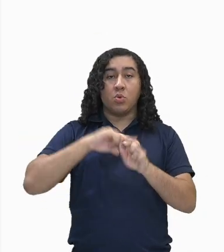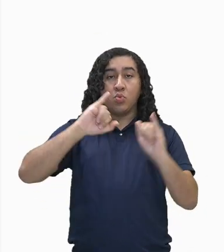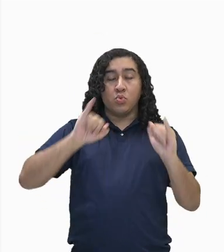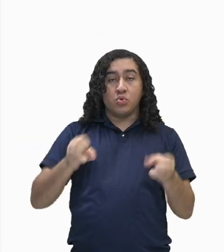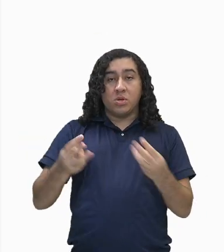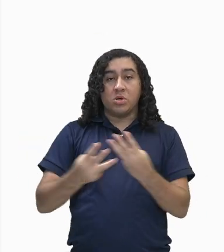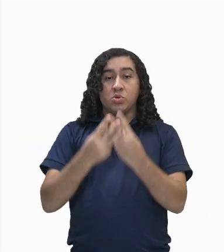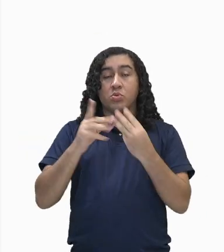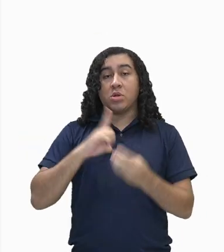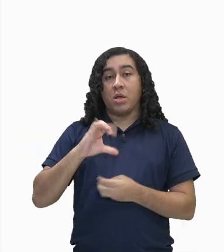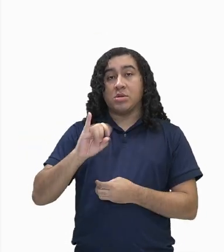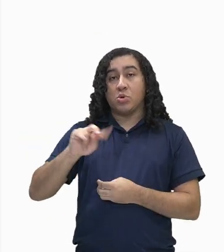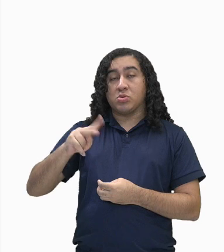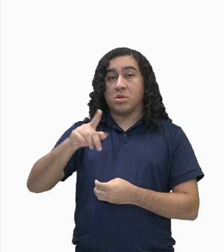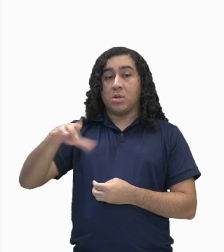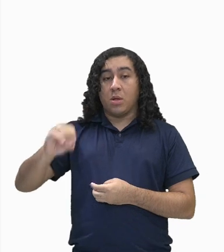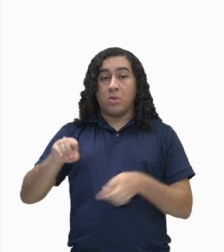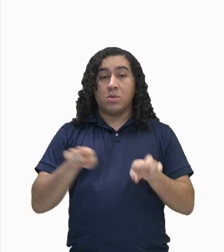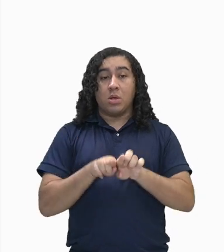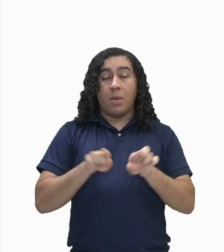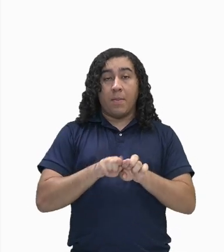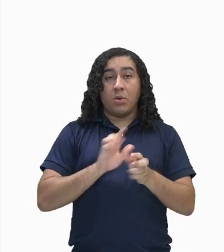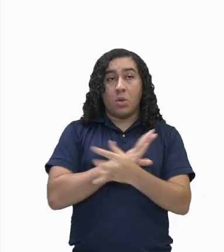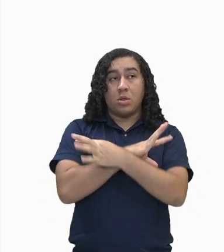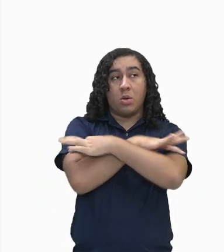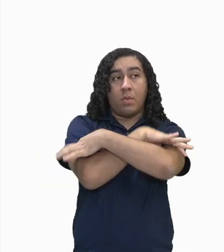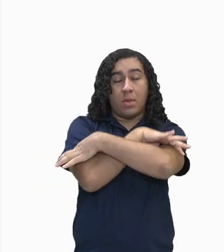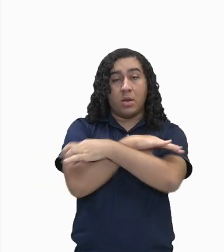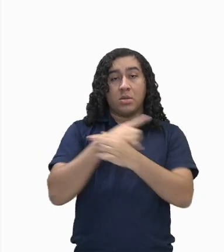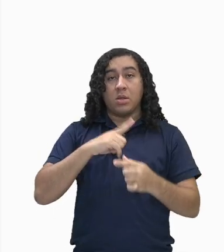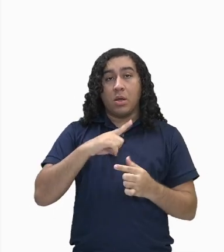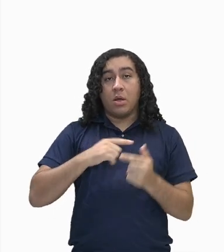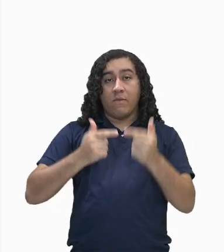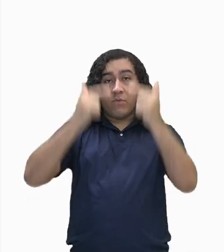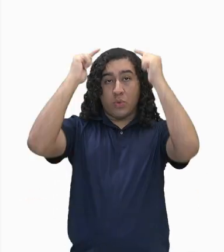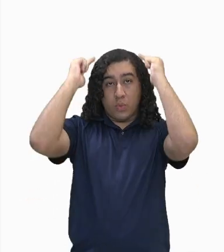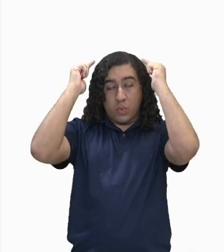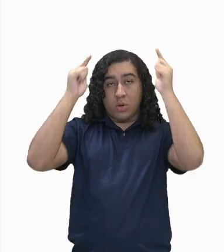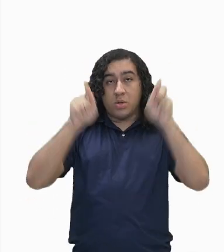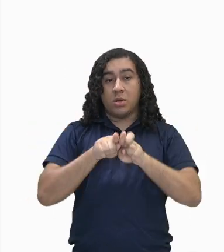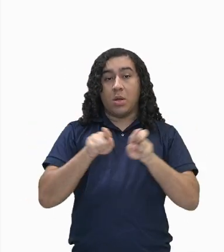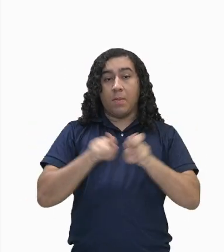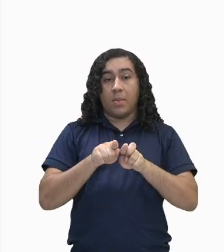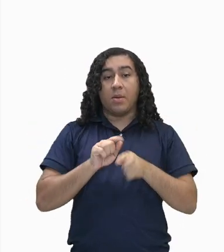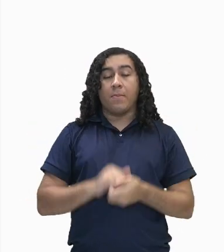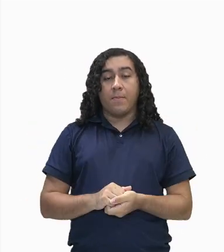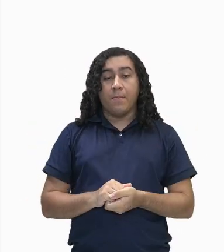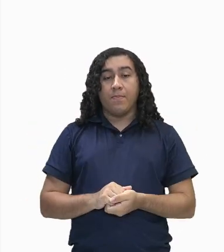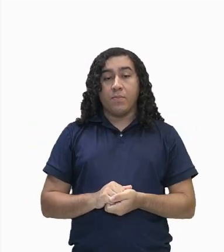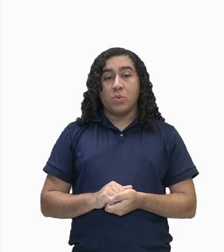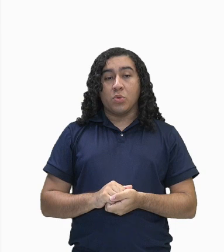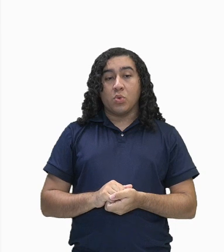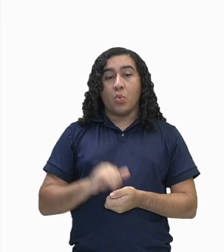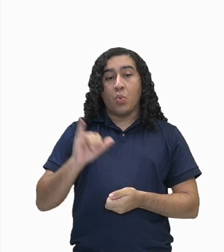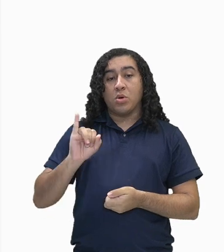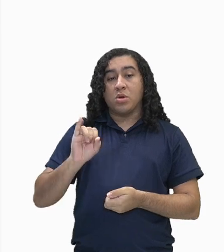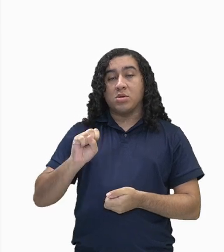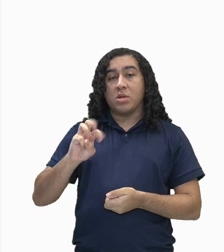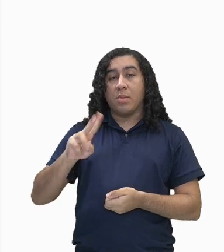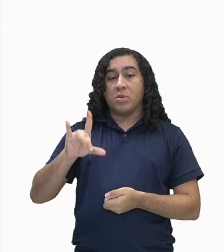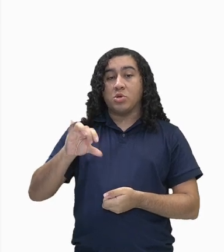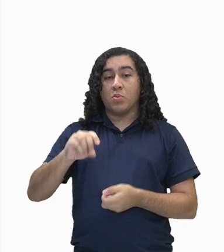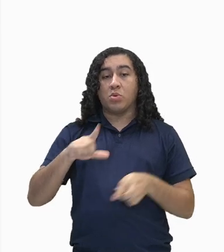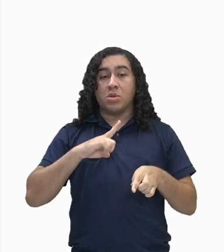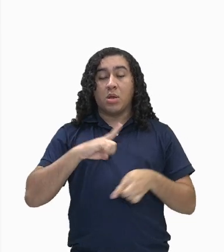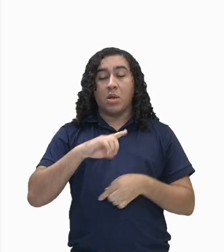religião de matriz africana, nós temos a feitura, e no islamismo nós temos o azan, que